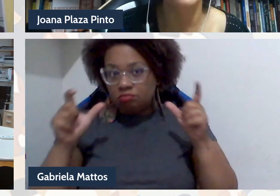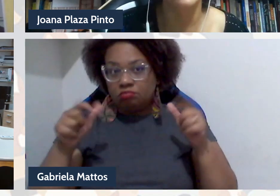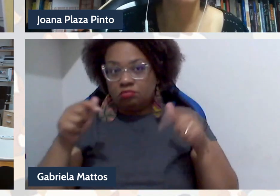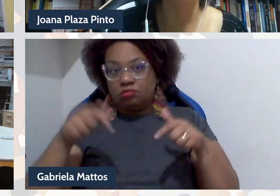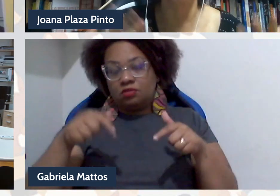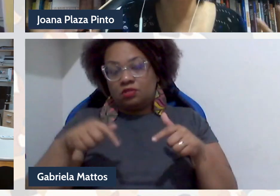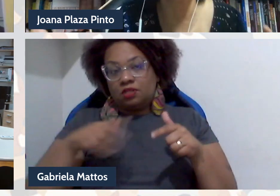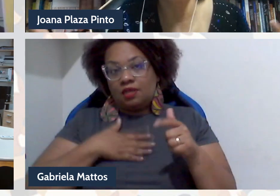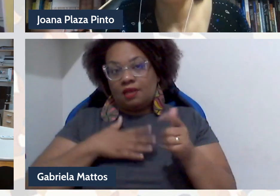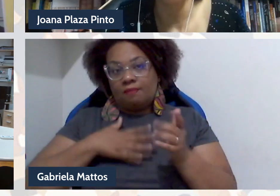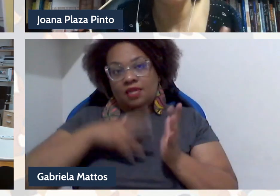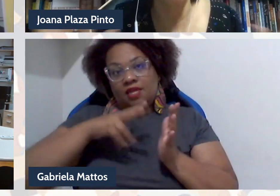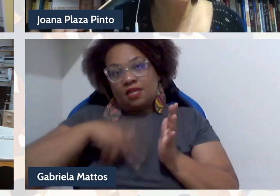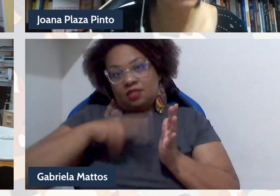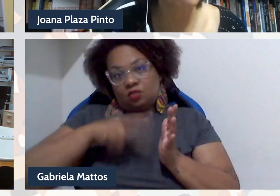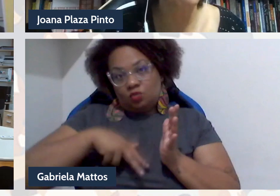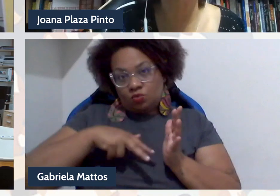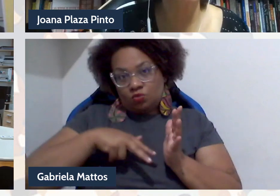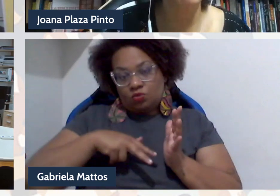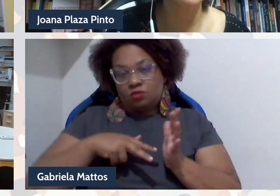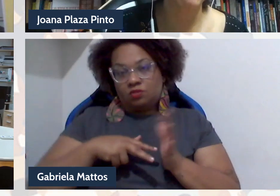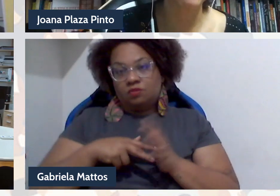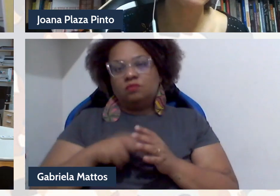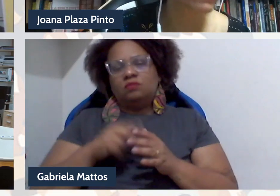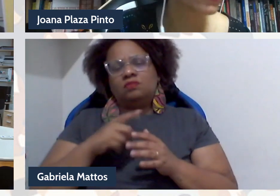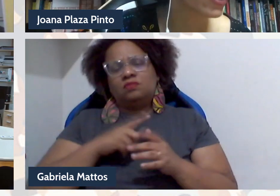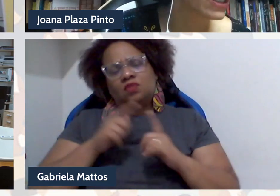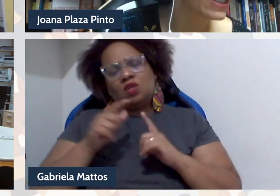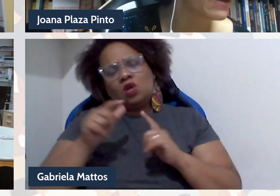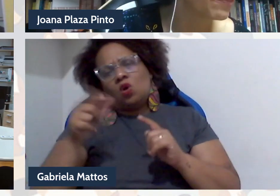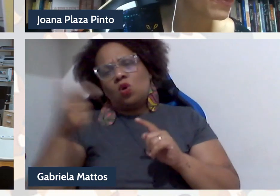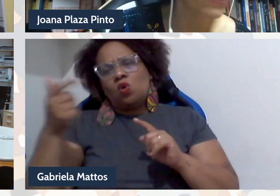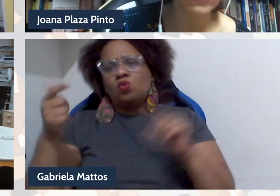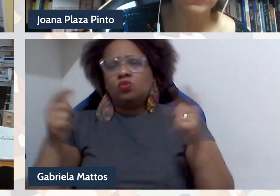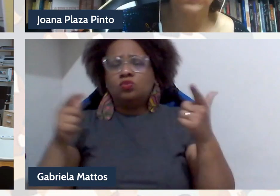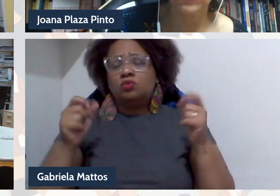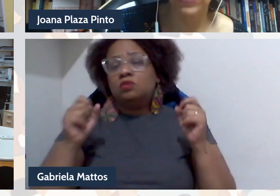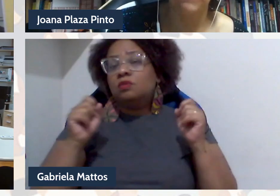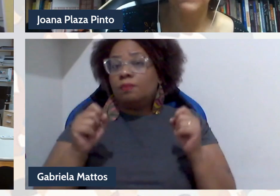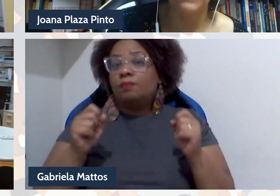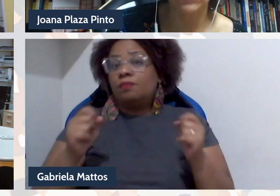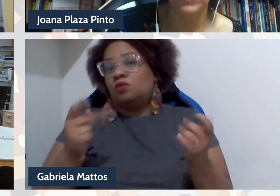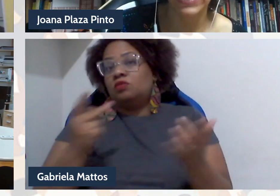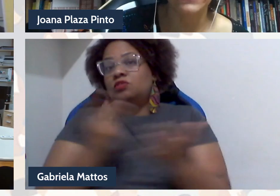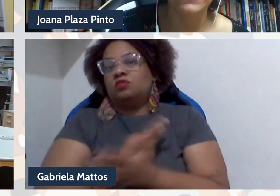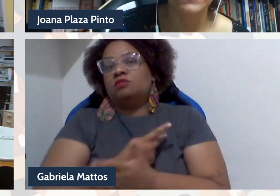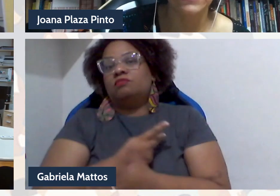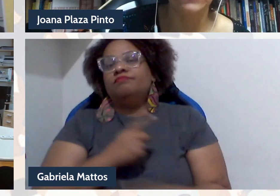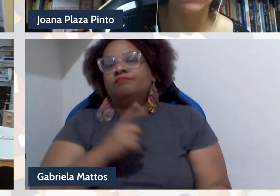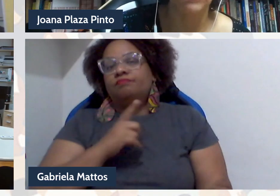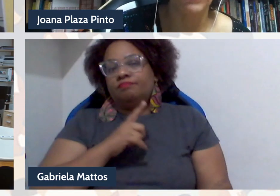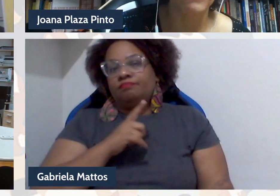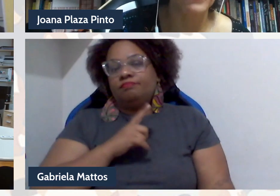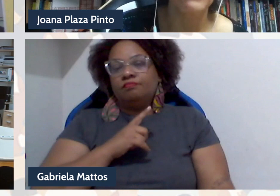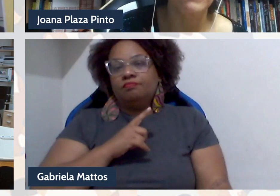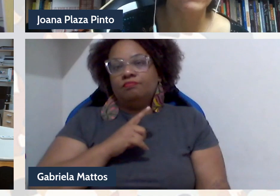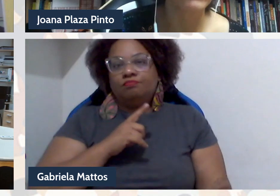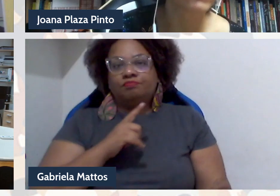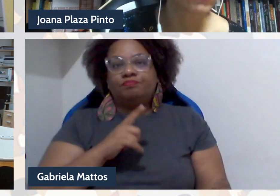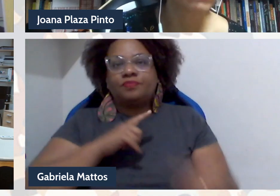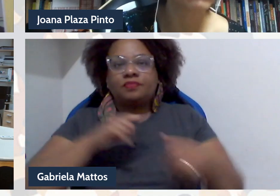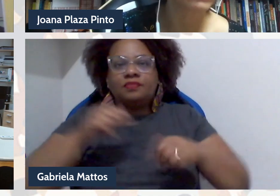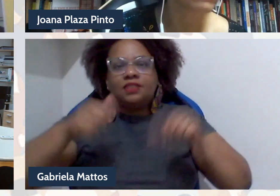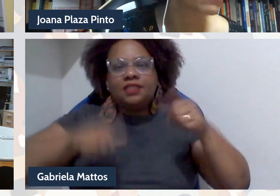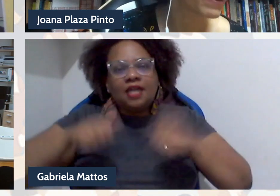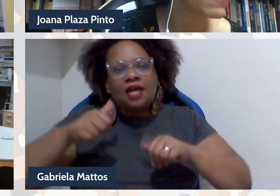relatório do Guilherme 10, mas outros pontos que podem surgir aí quando a gente está fazendo análise aí dos perfis que a